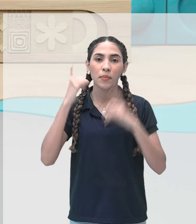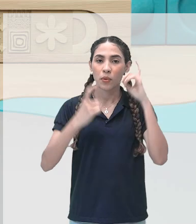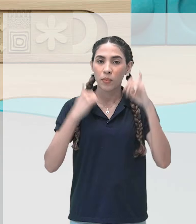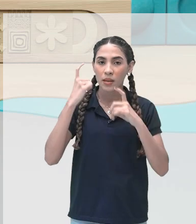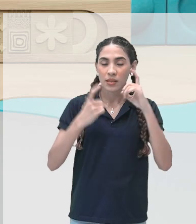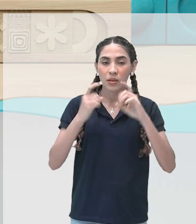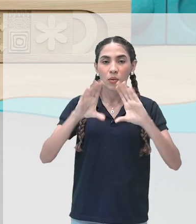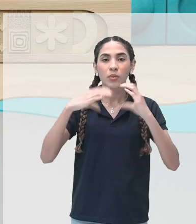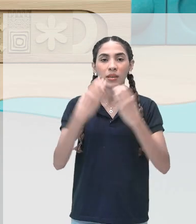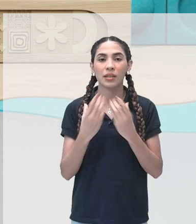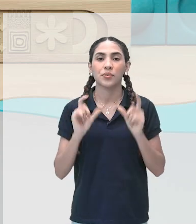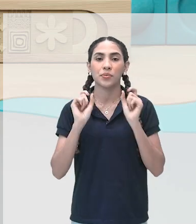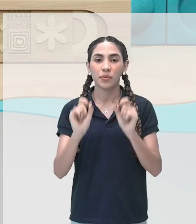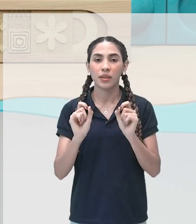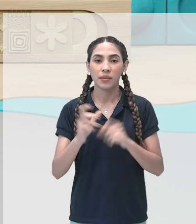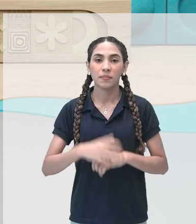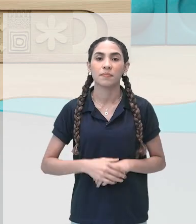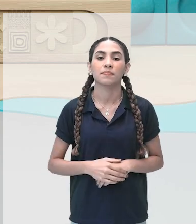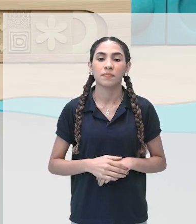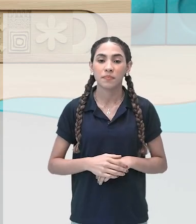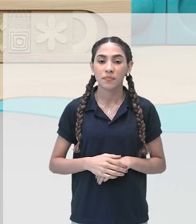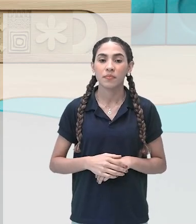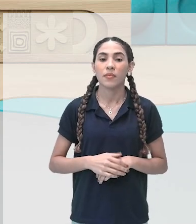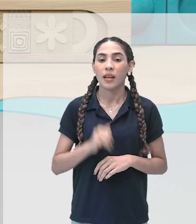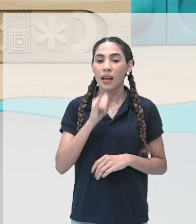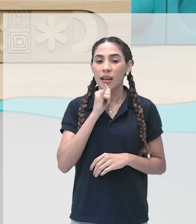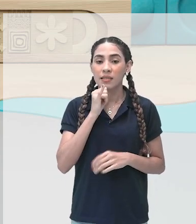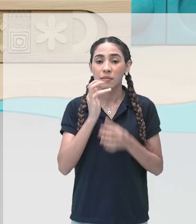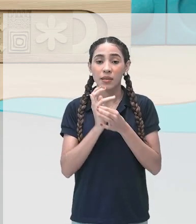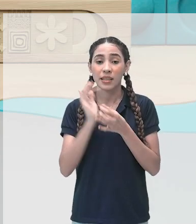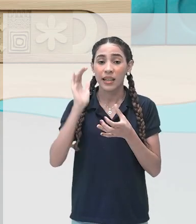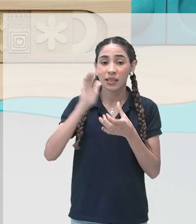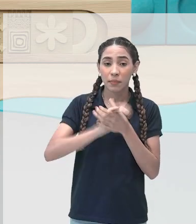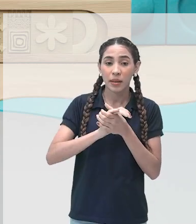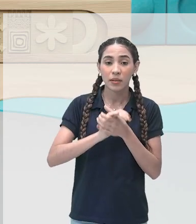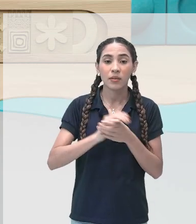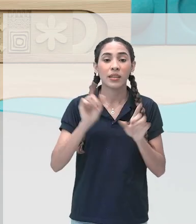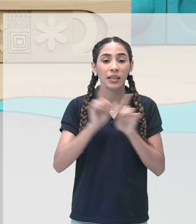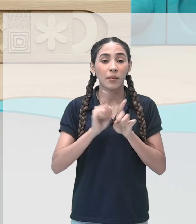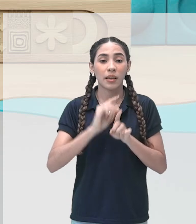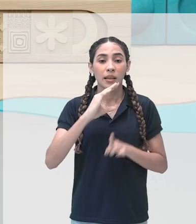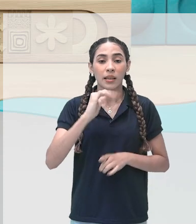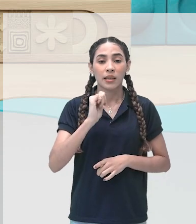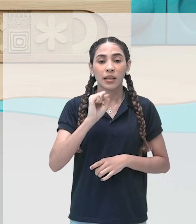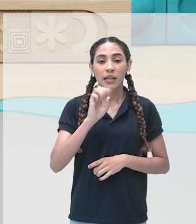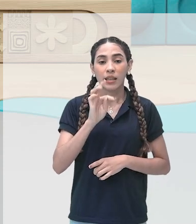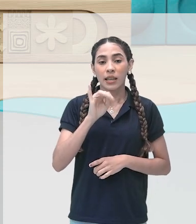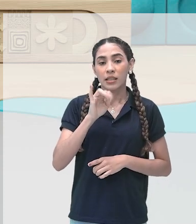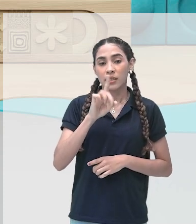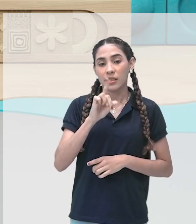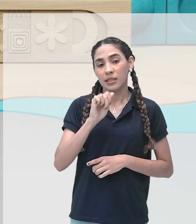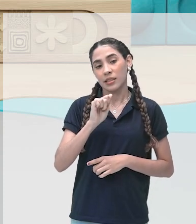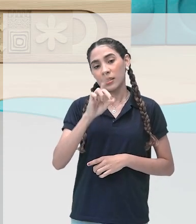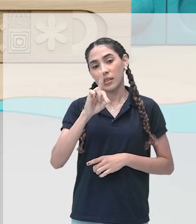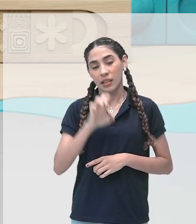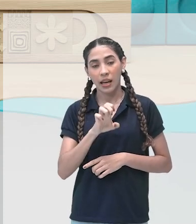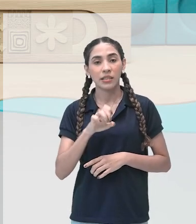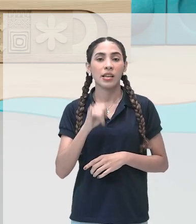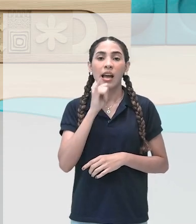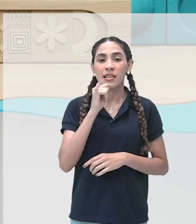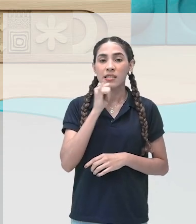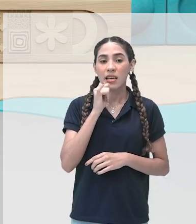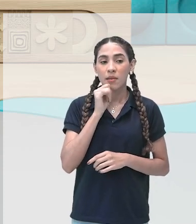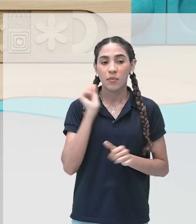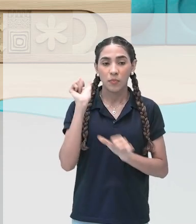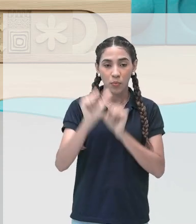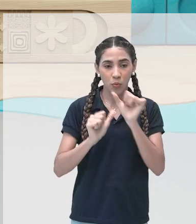da comunidade eram justamente a castidade e o casamento, e não necessariamente as necessidades deste ser que estava mudando